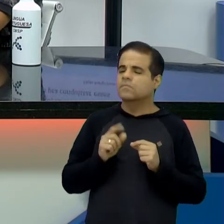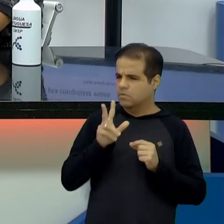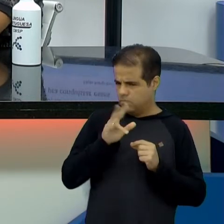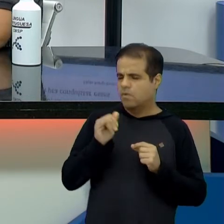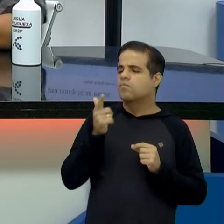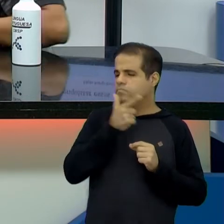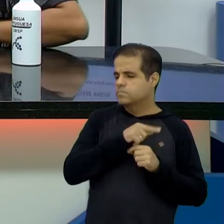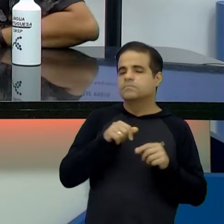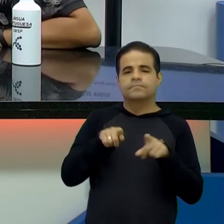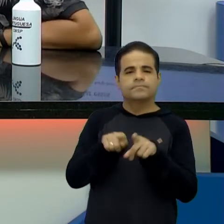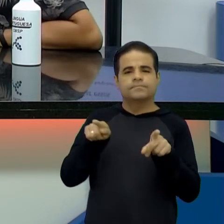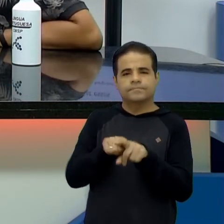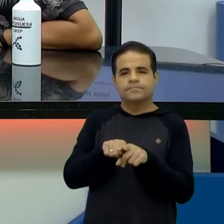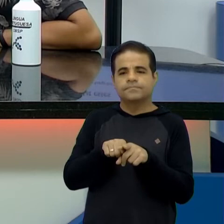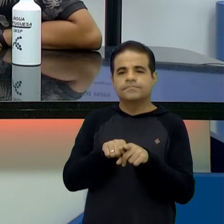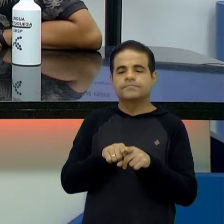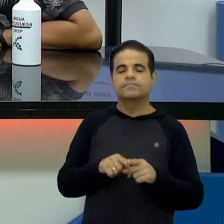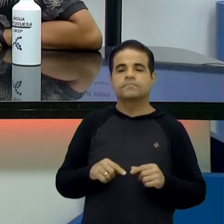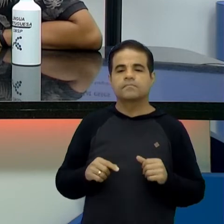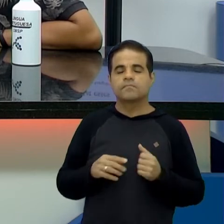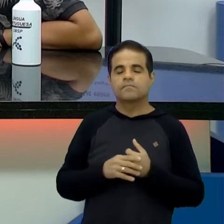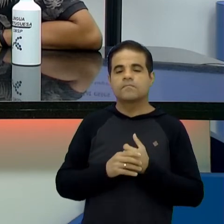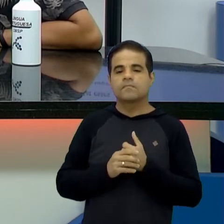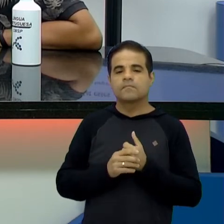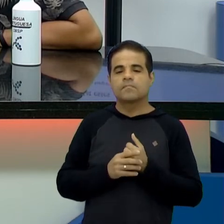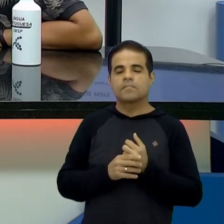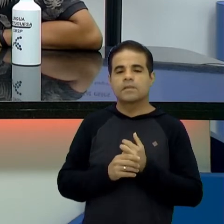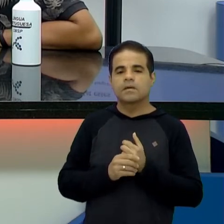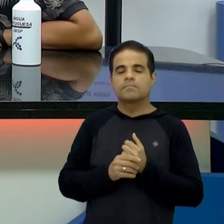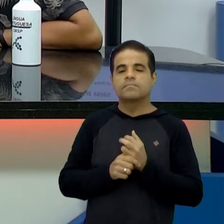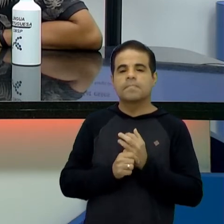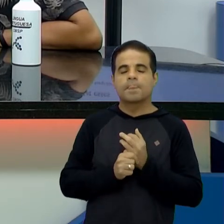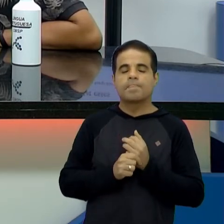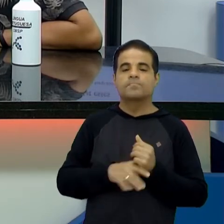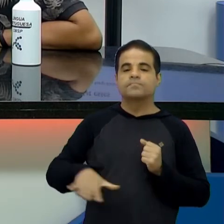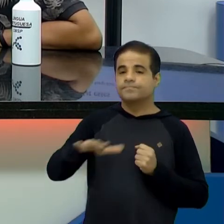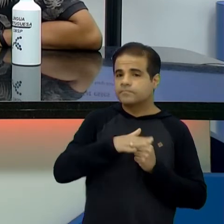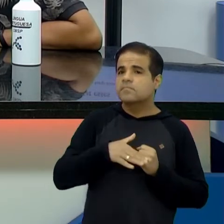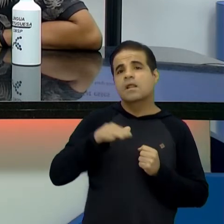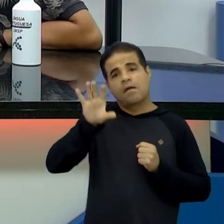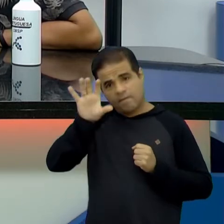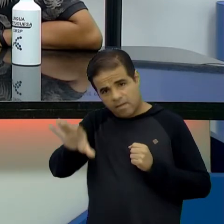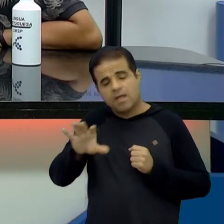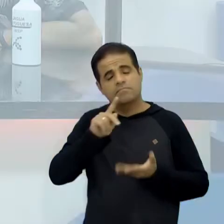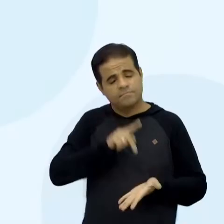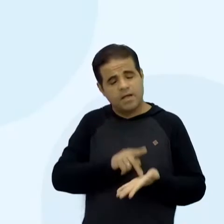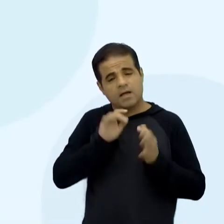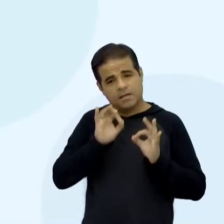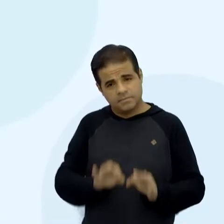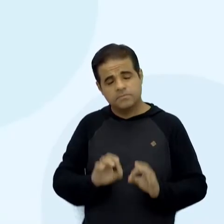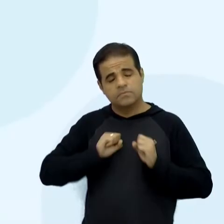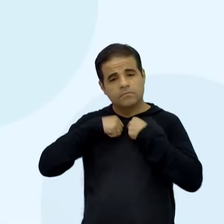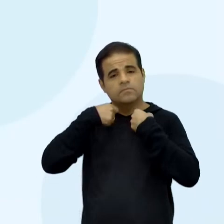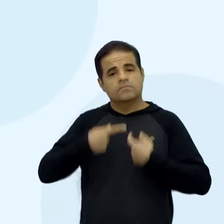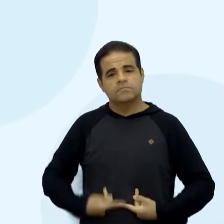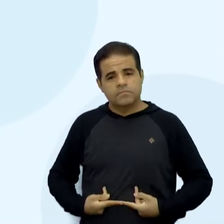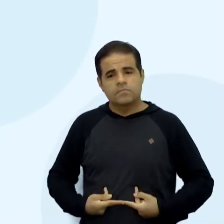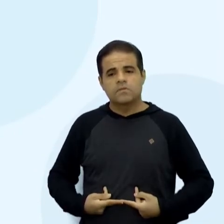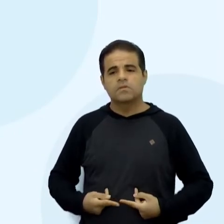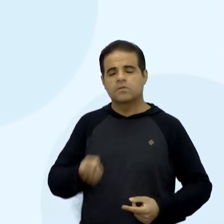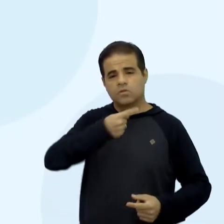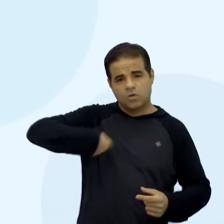né? Porque não é impossível. Assim, é uma conquista. Isso. De fato, o reconhecimento de